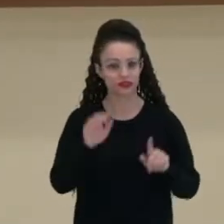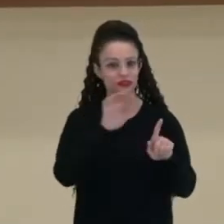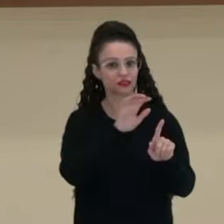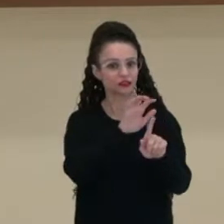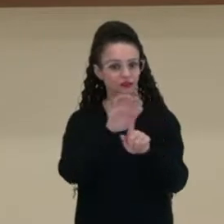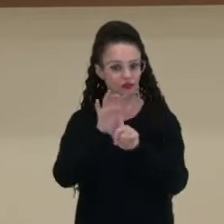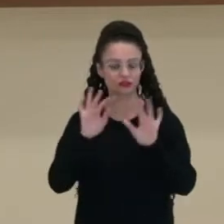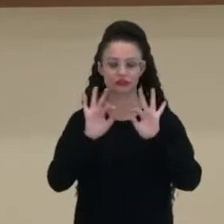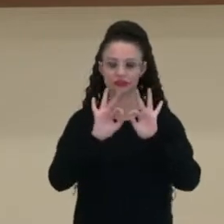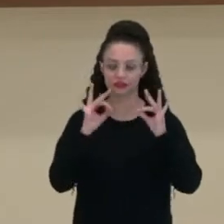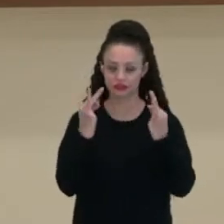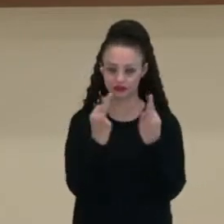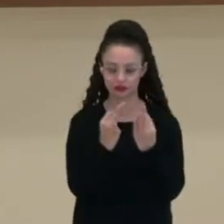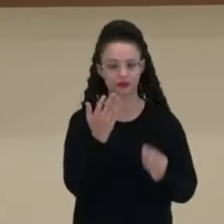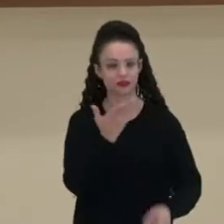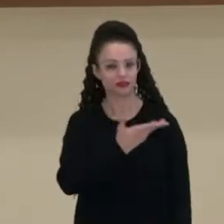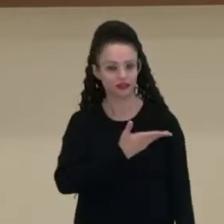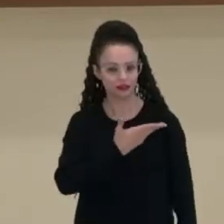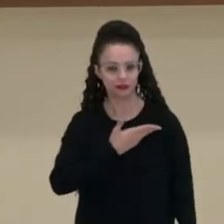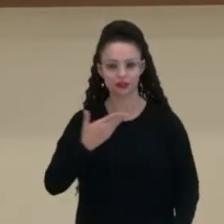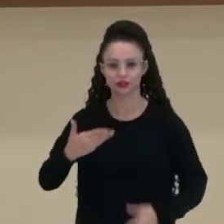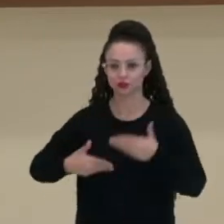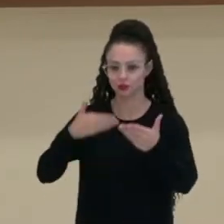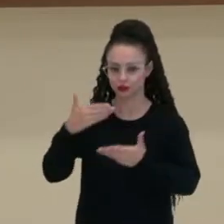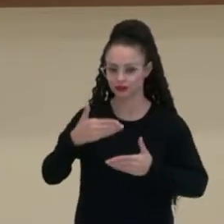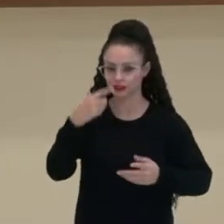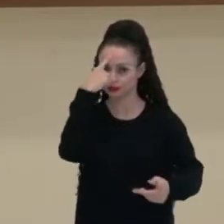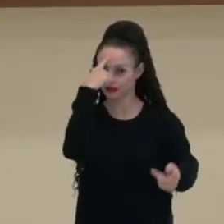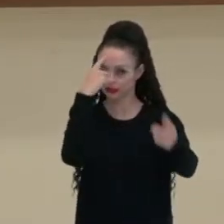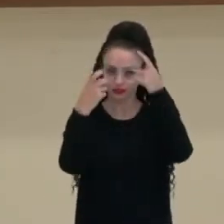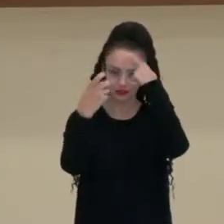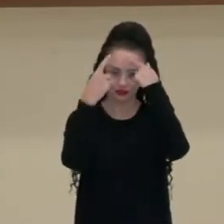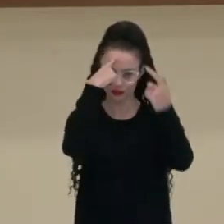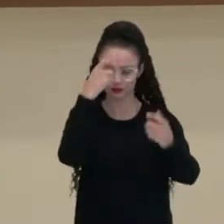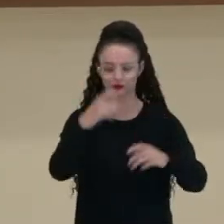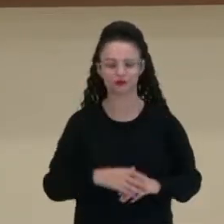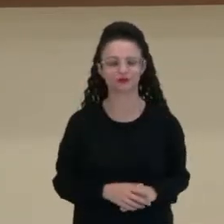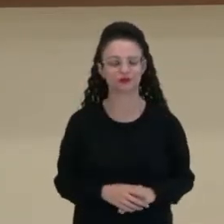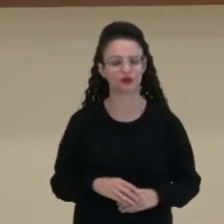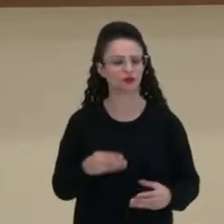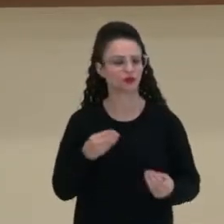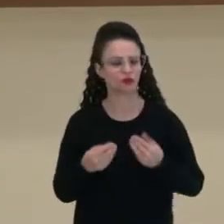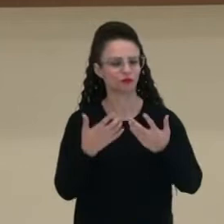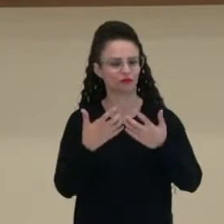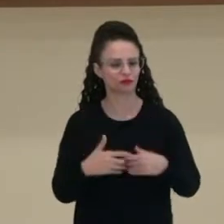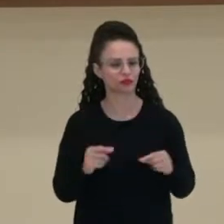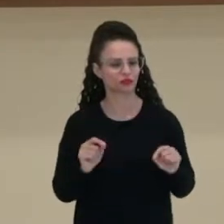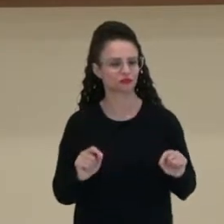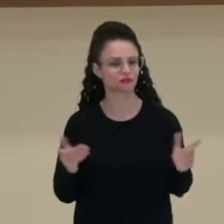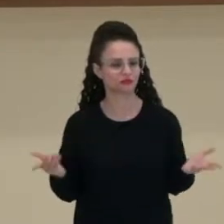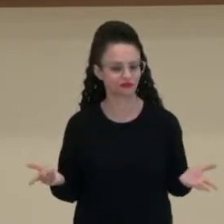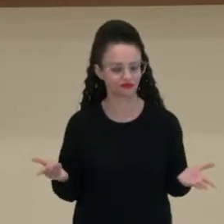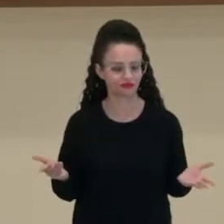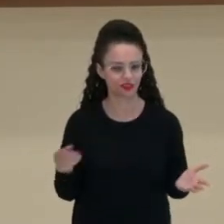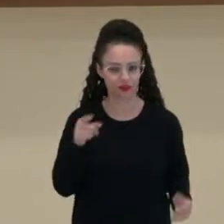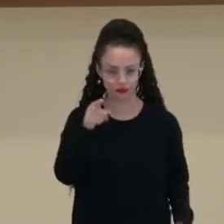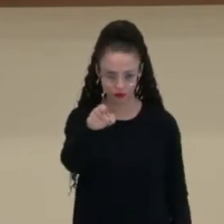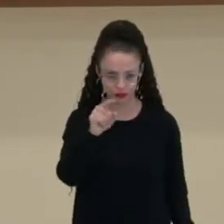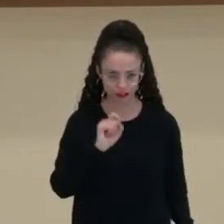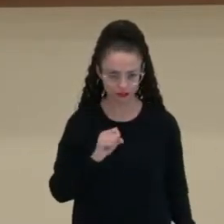da família e amigos no processo criativo. Como será que isso funciona? Você é uma